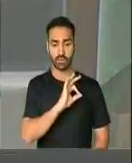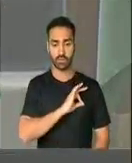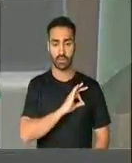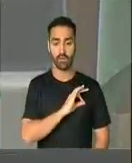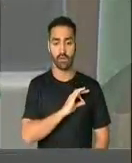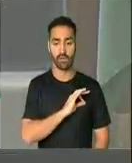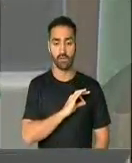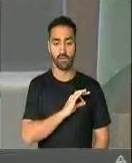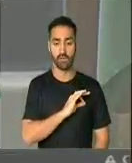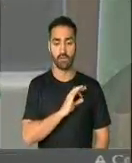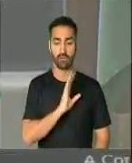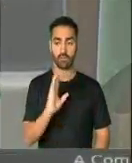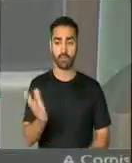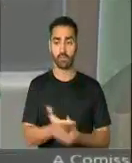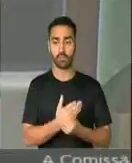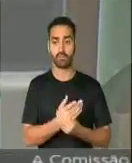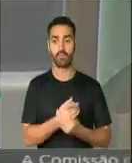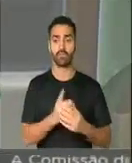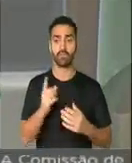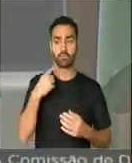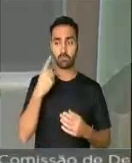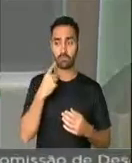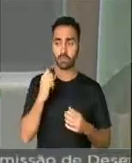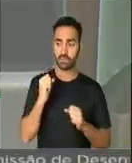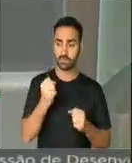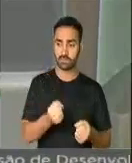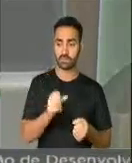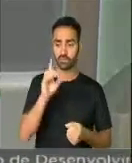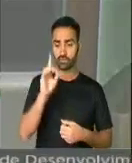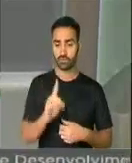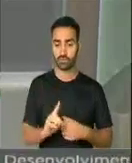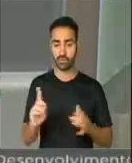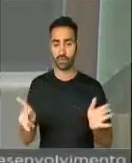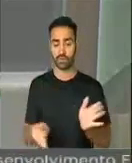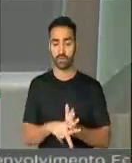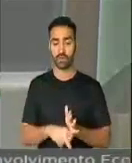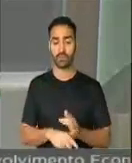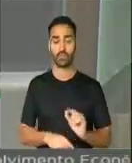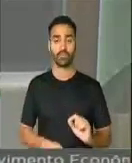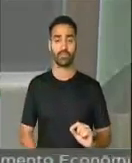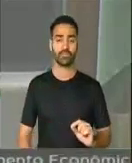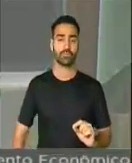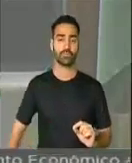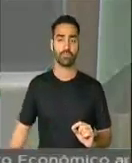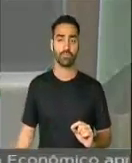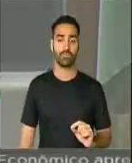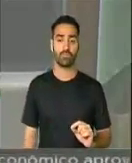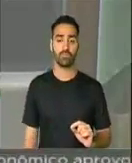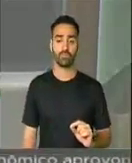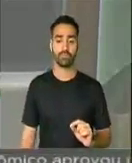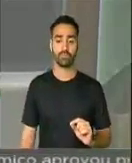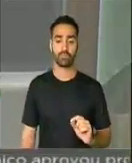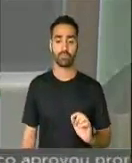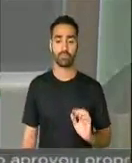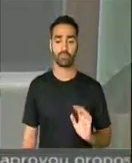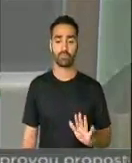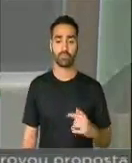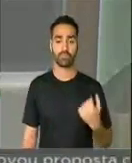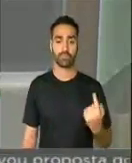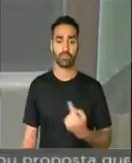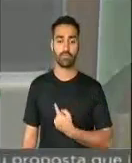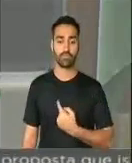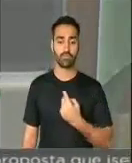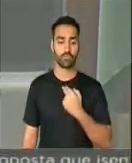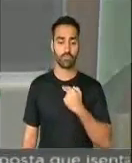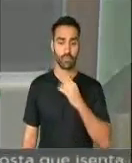claro, advogam, digamos, do direito de terem cometido aquele fato. Nós não podemos, de forma